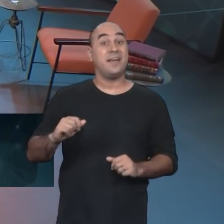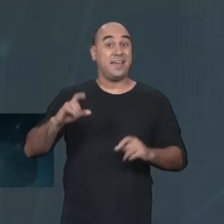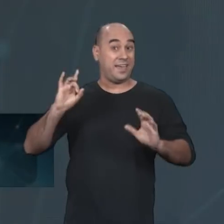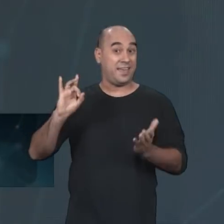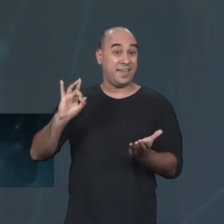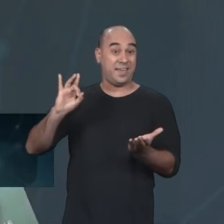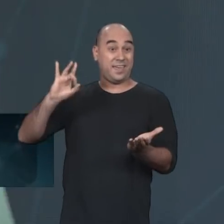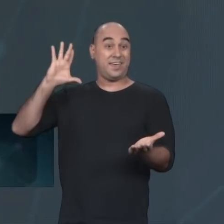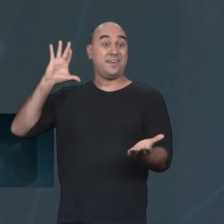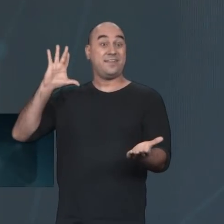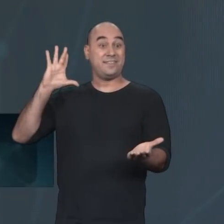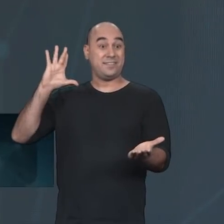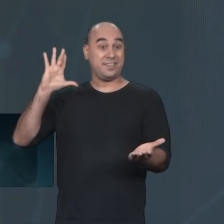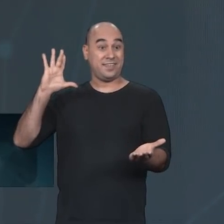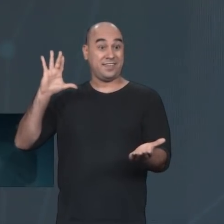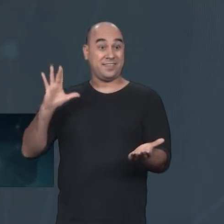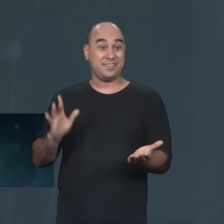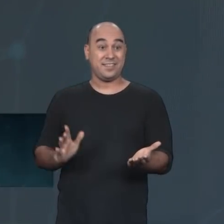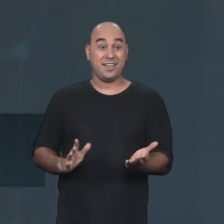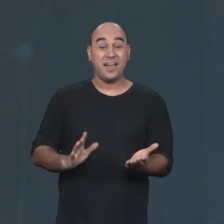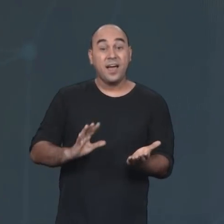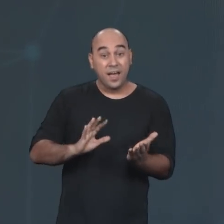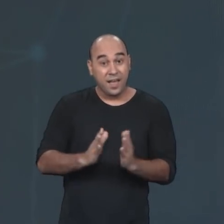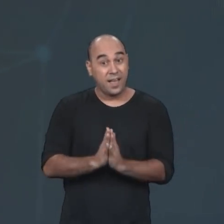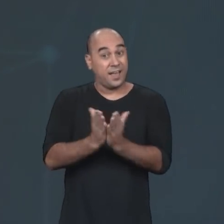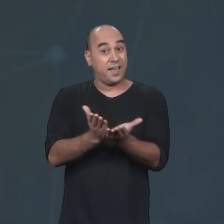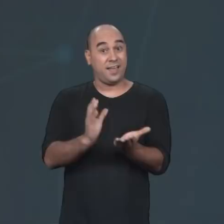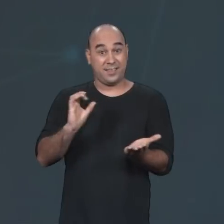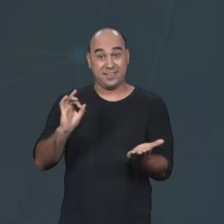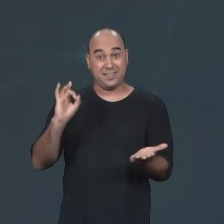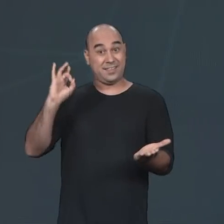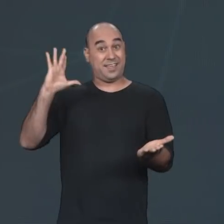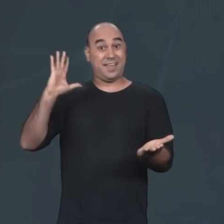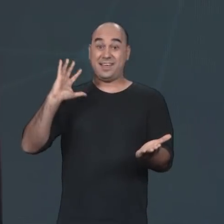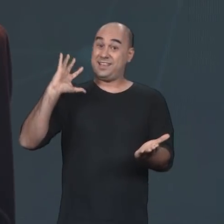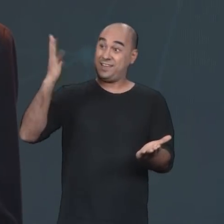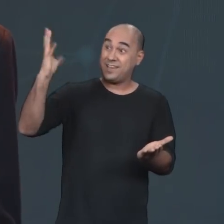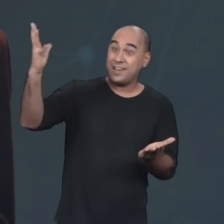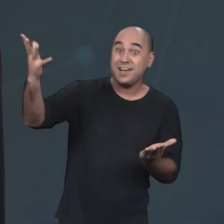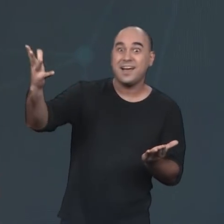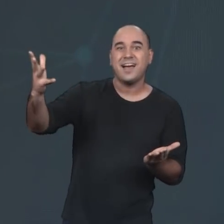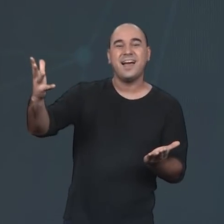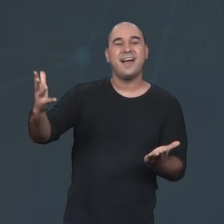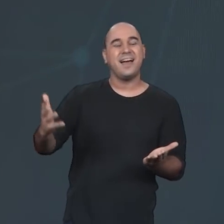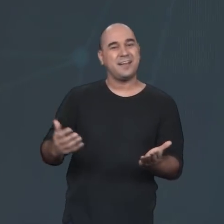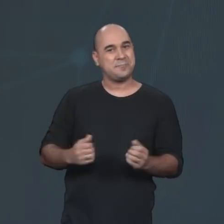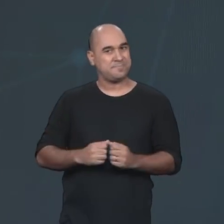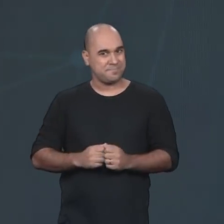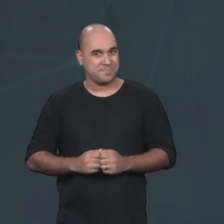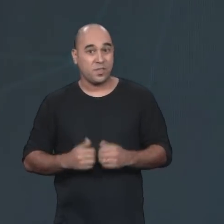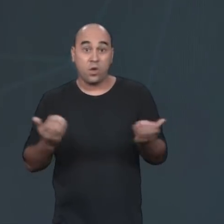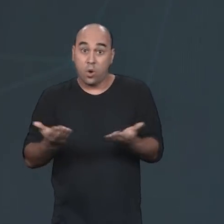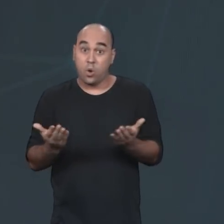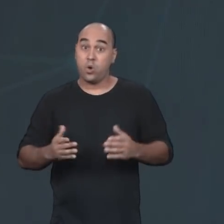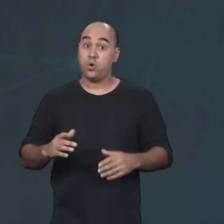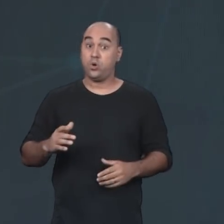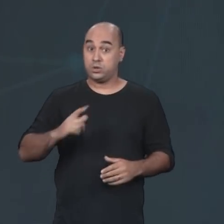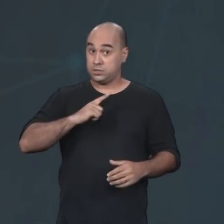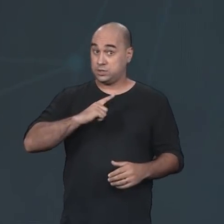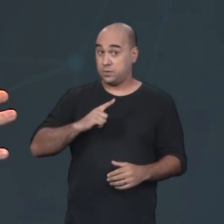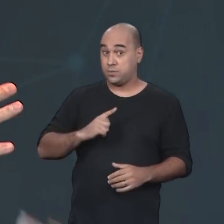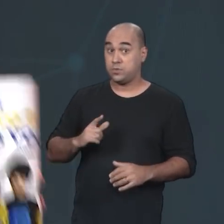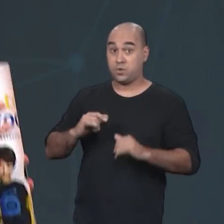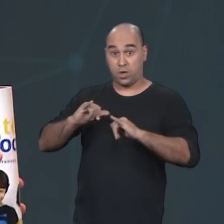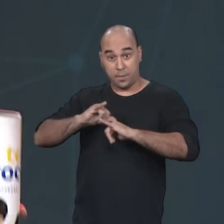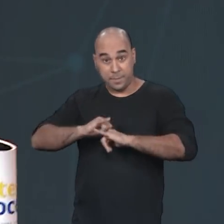mesmo, Flávia. E olha, para você aí de casa que está acompanhando a nossa programação, hoje a gente tem uma mensagem muito interessante. Você consegue ver